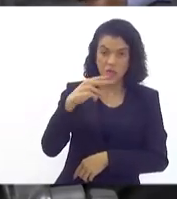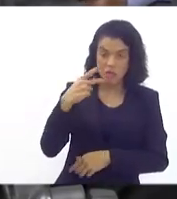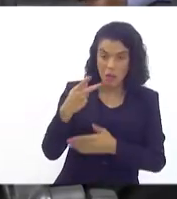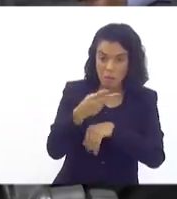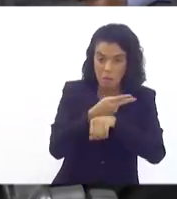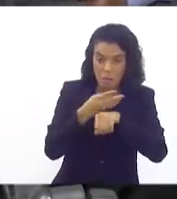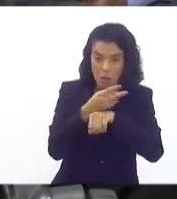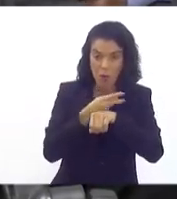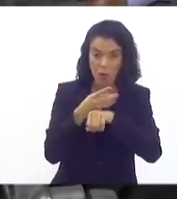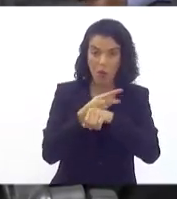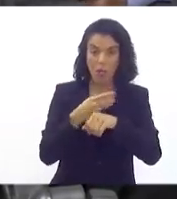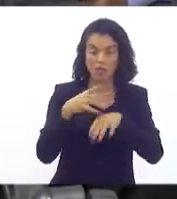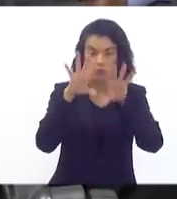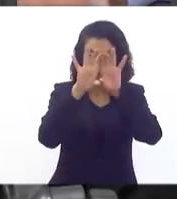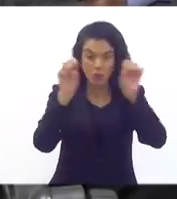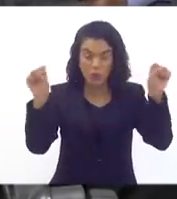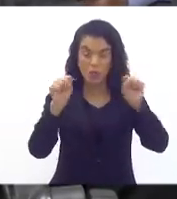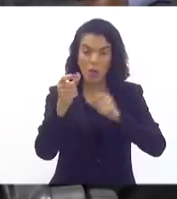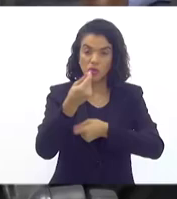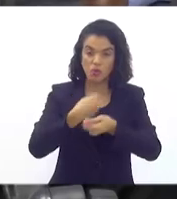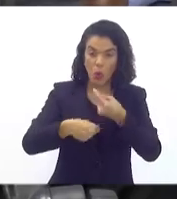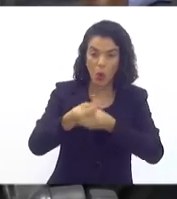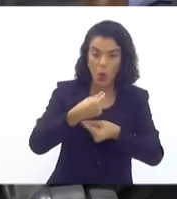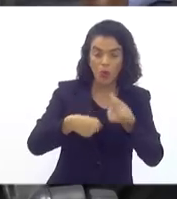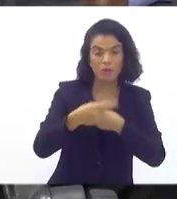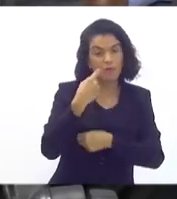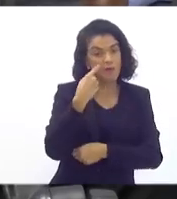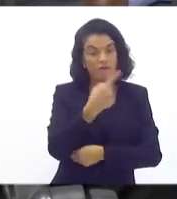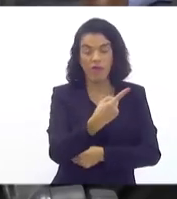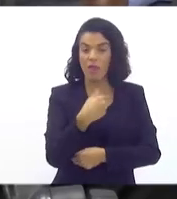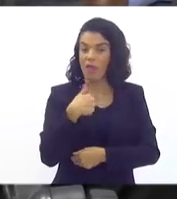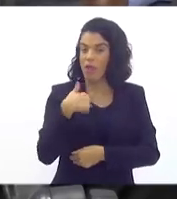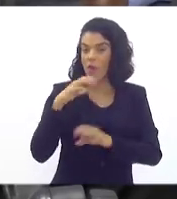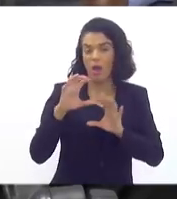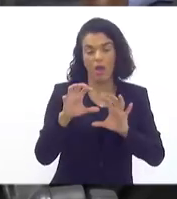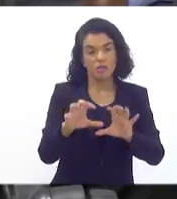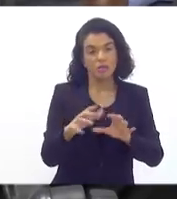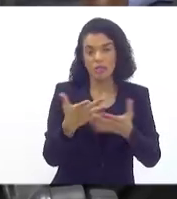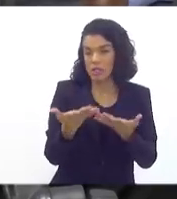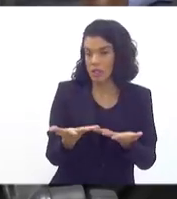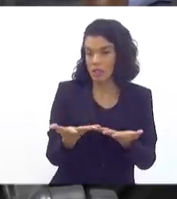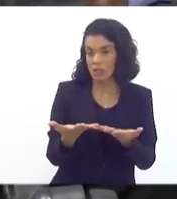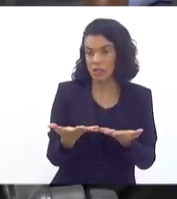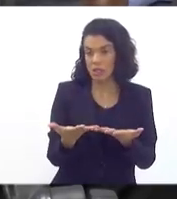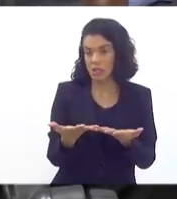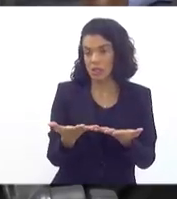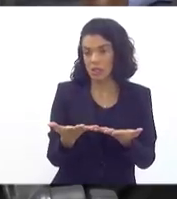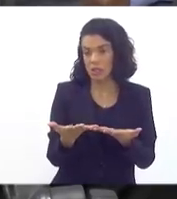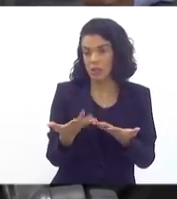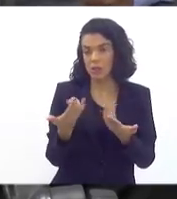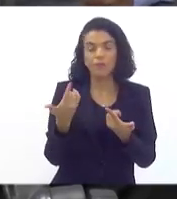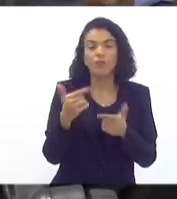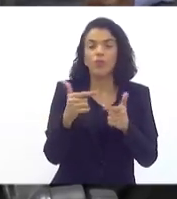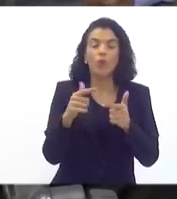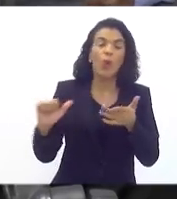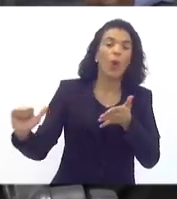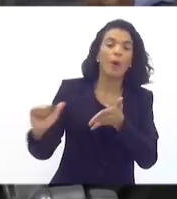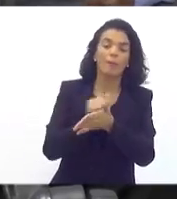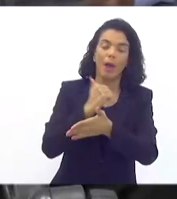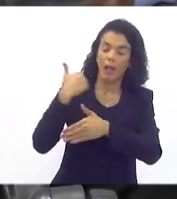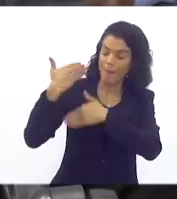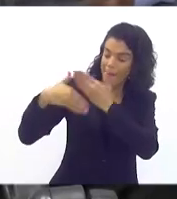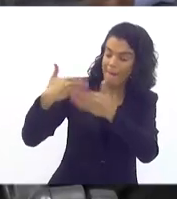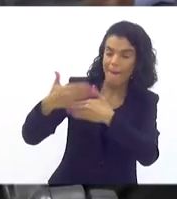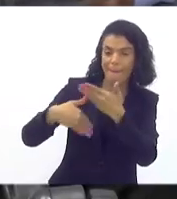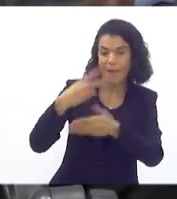meu junto ao tribunal de conta da União juntos vamos ver que esse é o meu histórico então eu não tenho como apagar essa história que